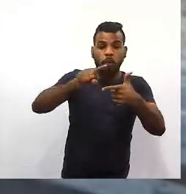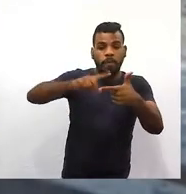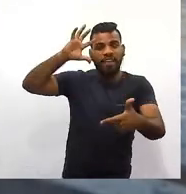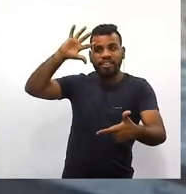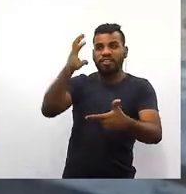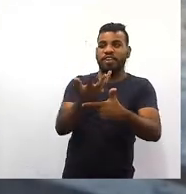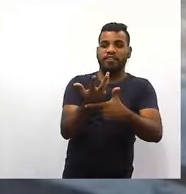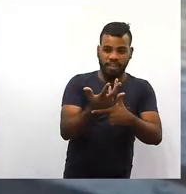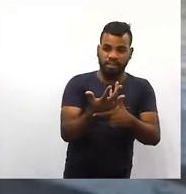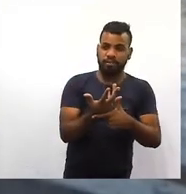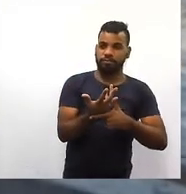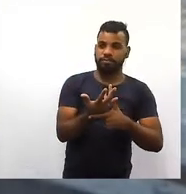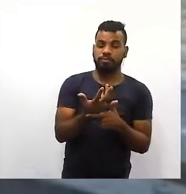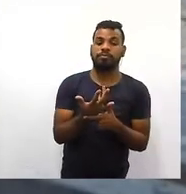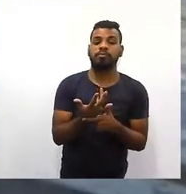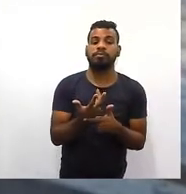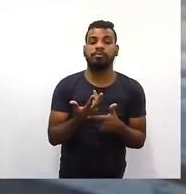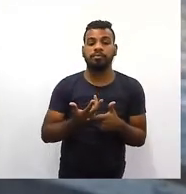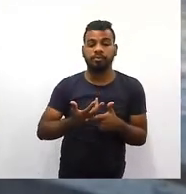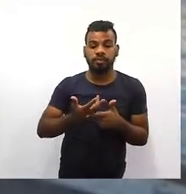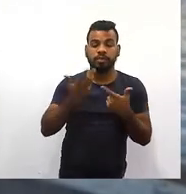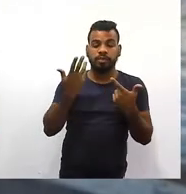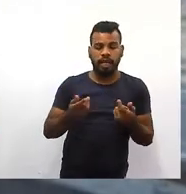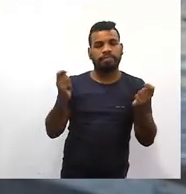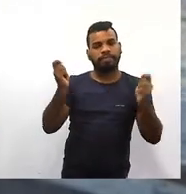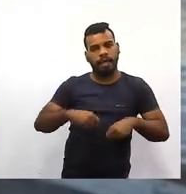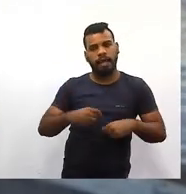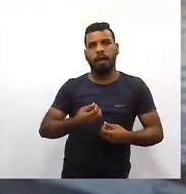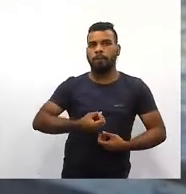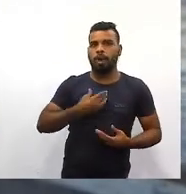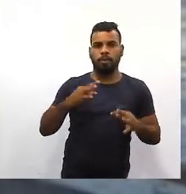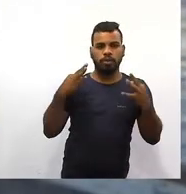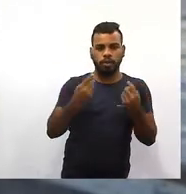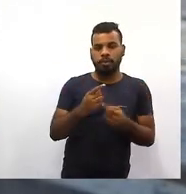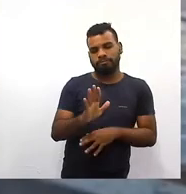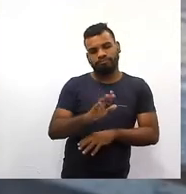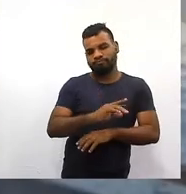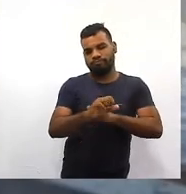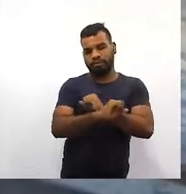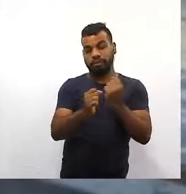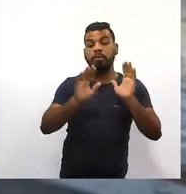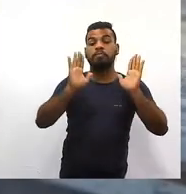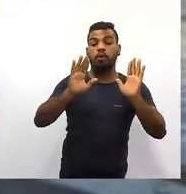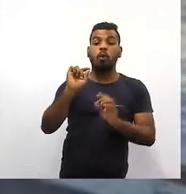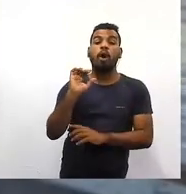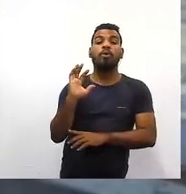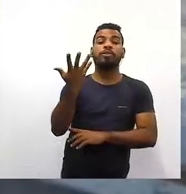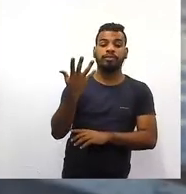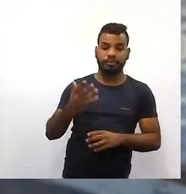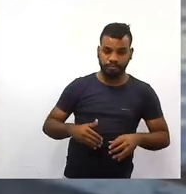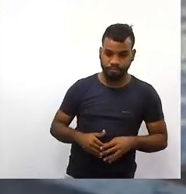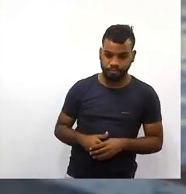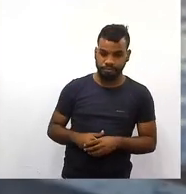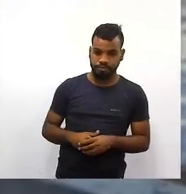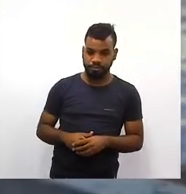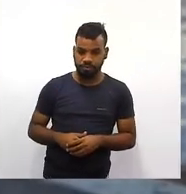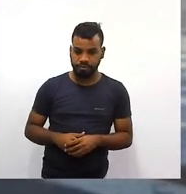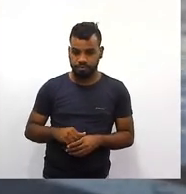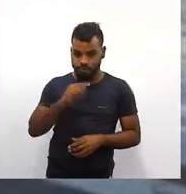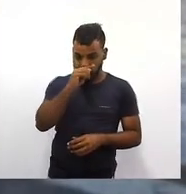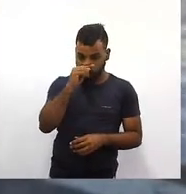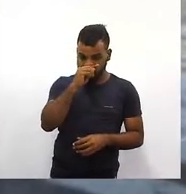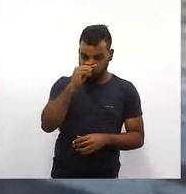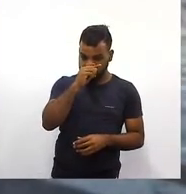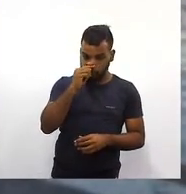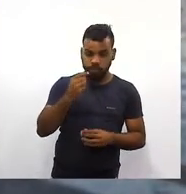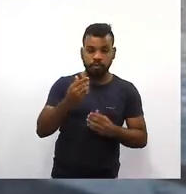Né? Queria eu ter tempo aqui de generalizar o poema inteiro, mas não dá. Beleza? E aí o que é que vai acontecer? O danado do Severino Retirante,